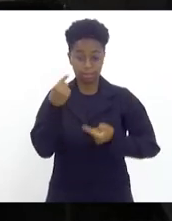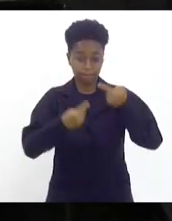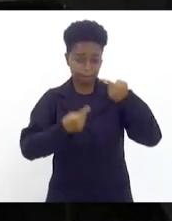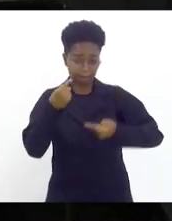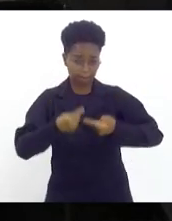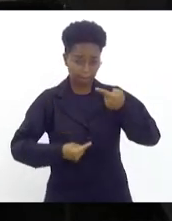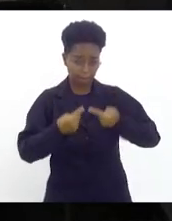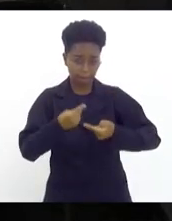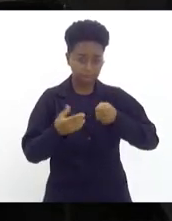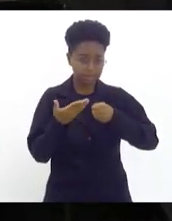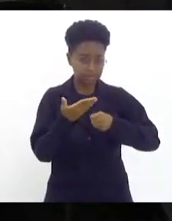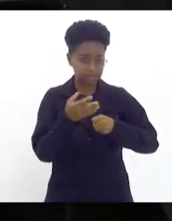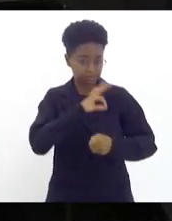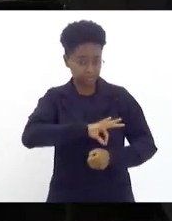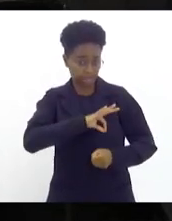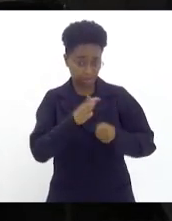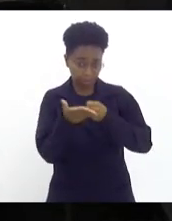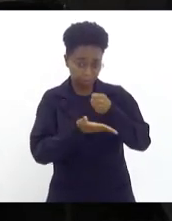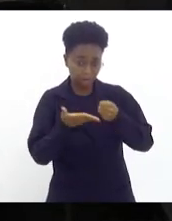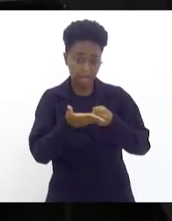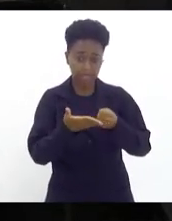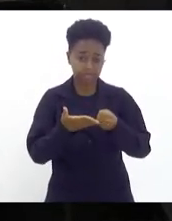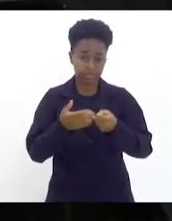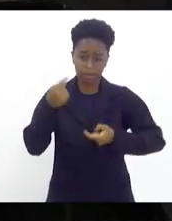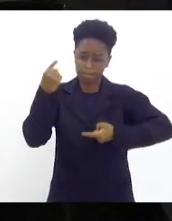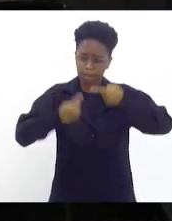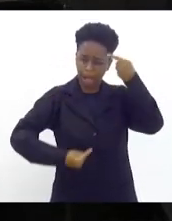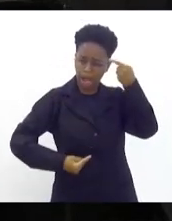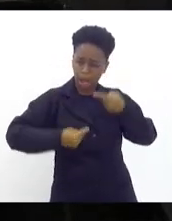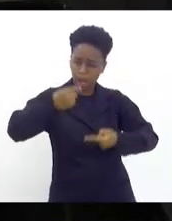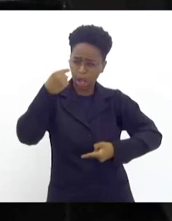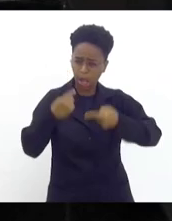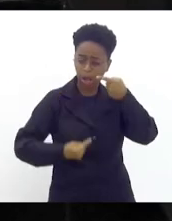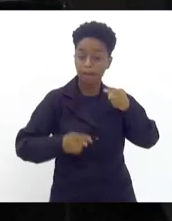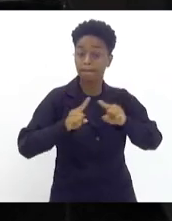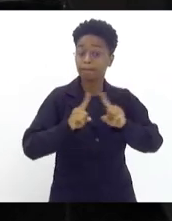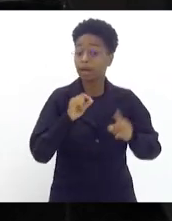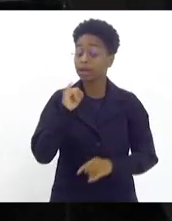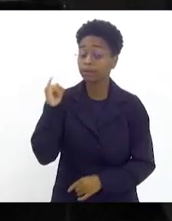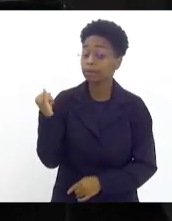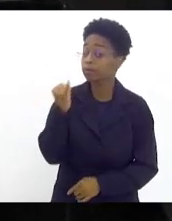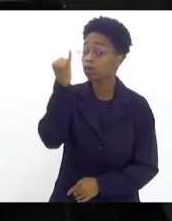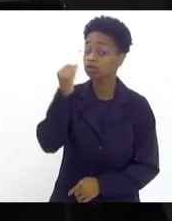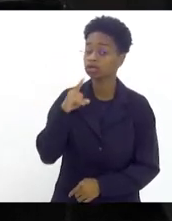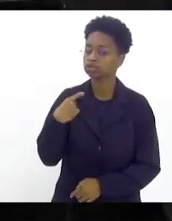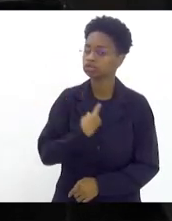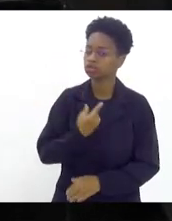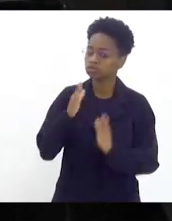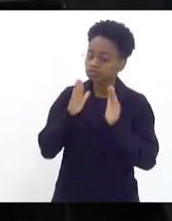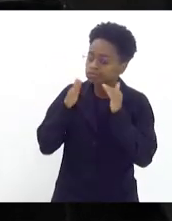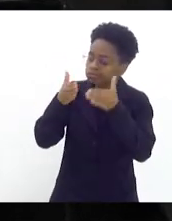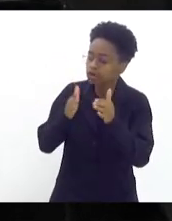do piso está aqui no calor do momento mas é fundamental a gente seguir focado e determinado